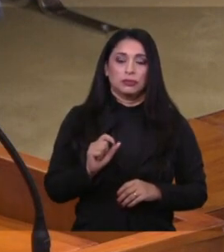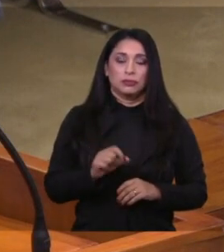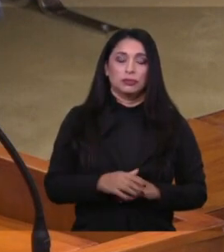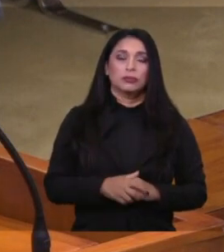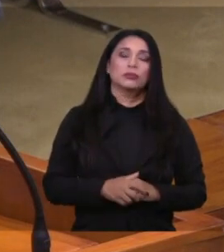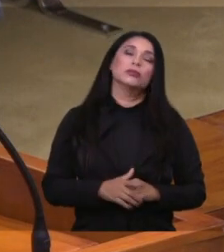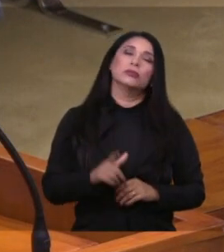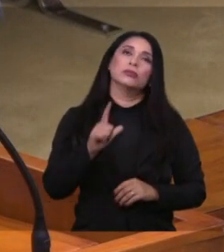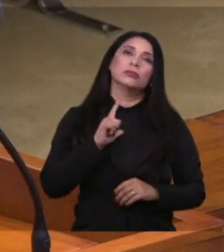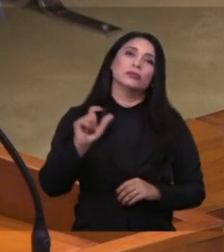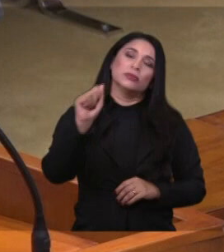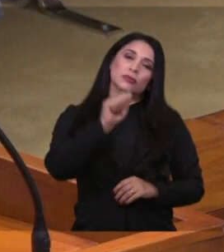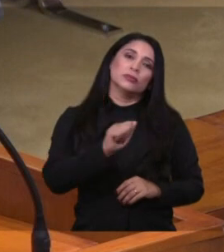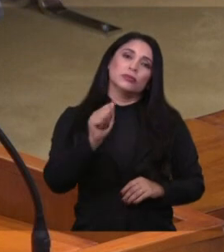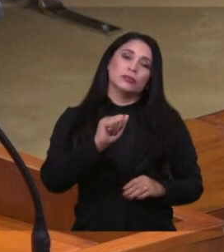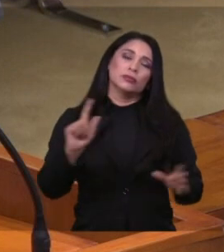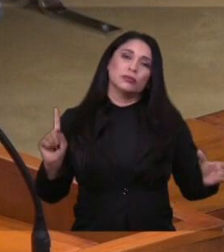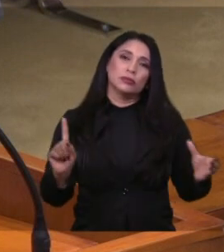seus associados